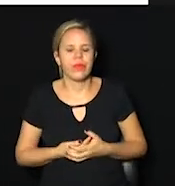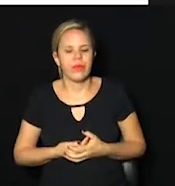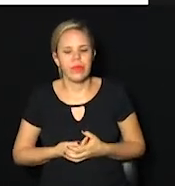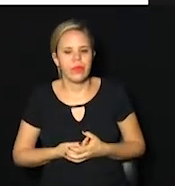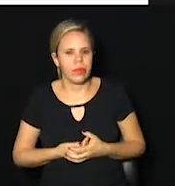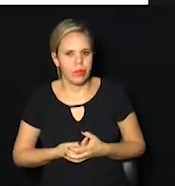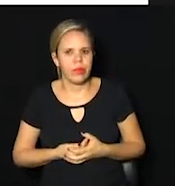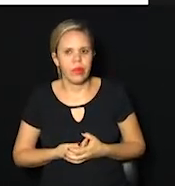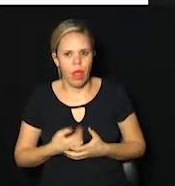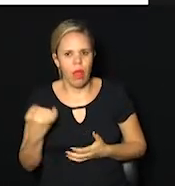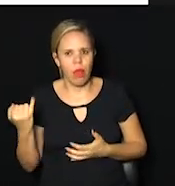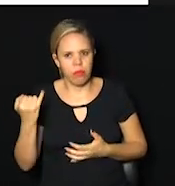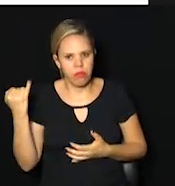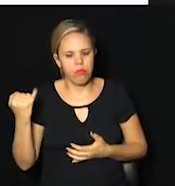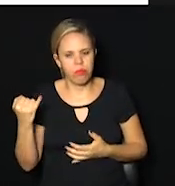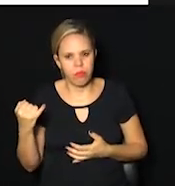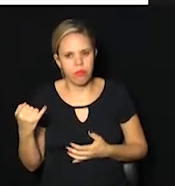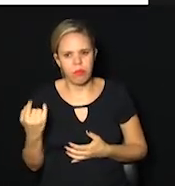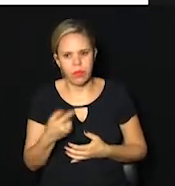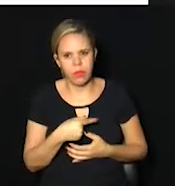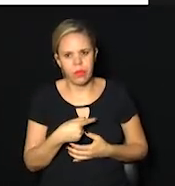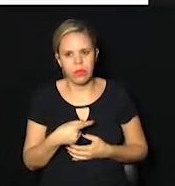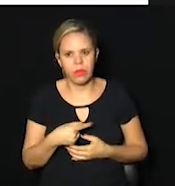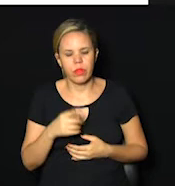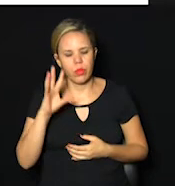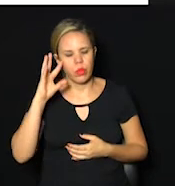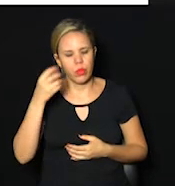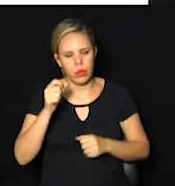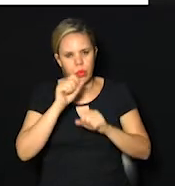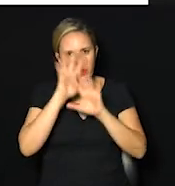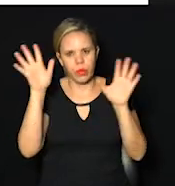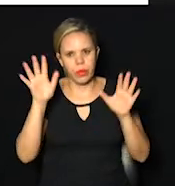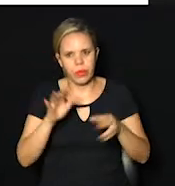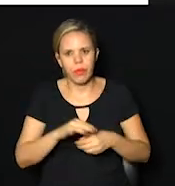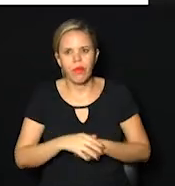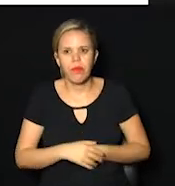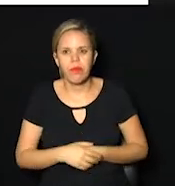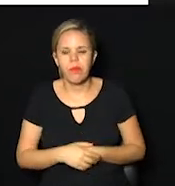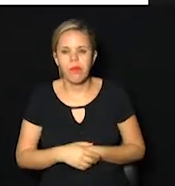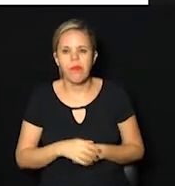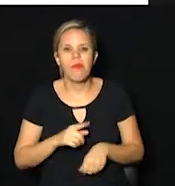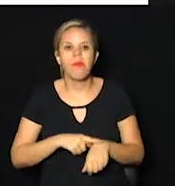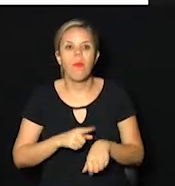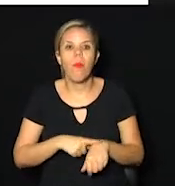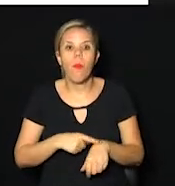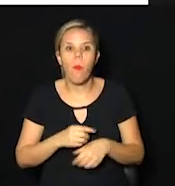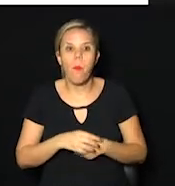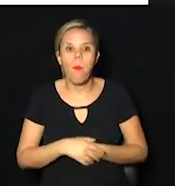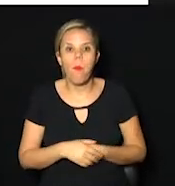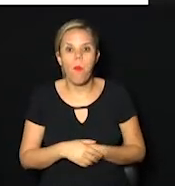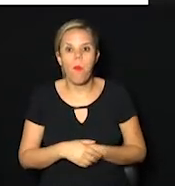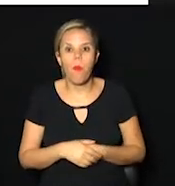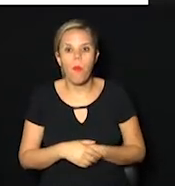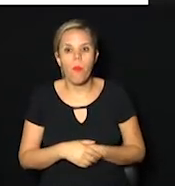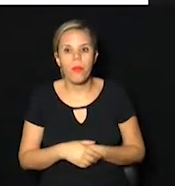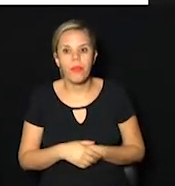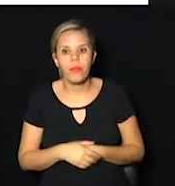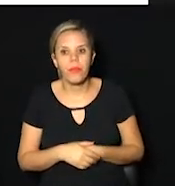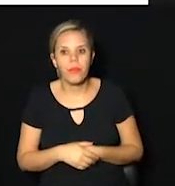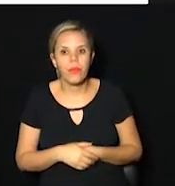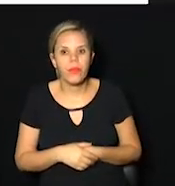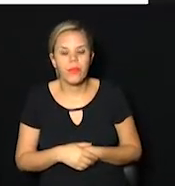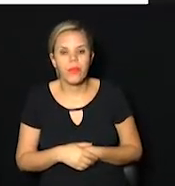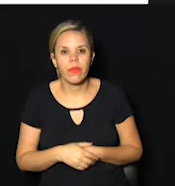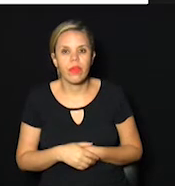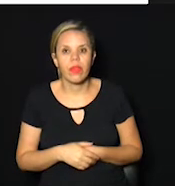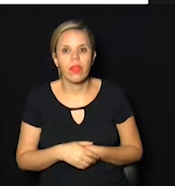vai ser necessário para a gente compreender este momento, tá? Então, uma agendinha